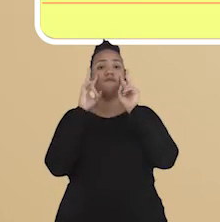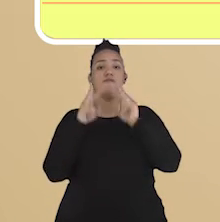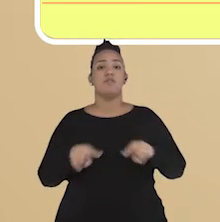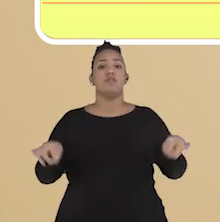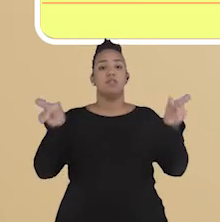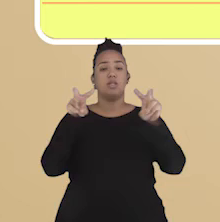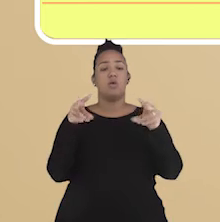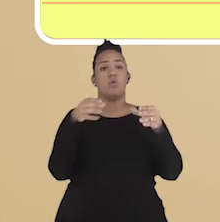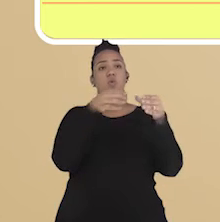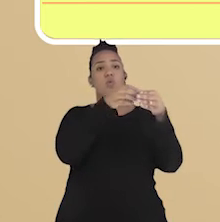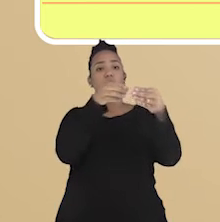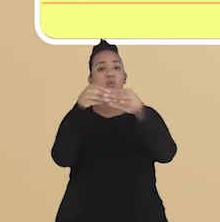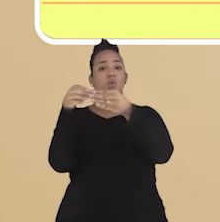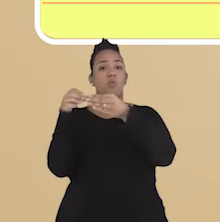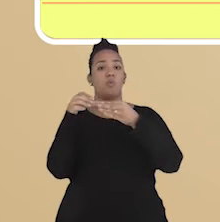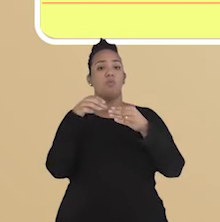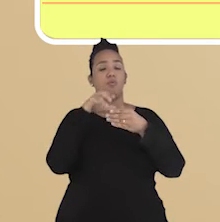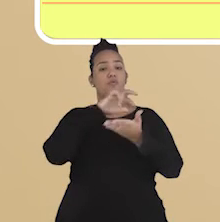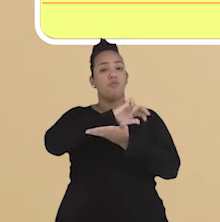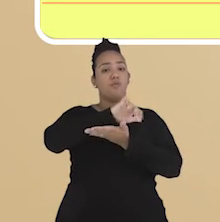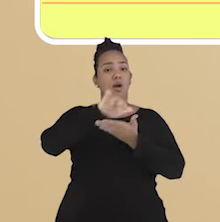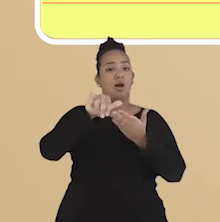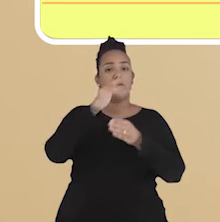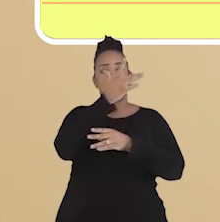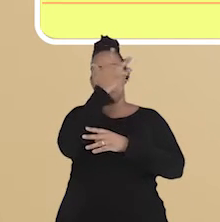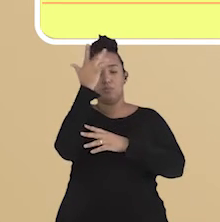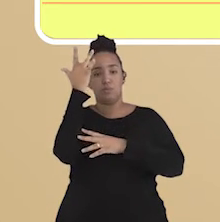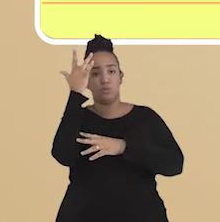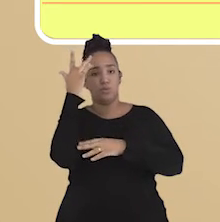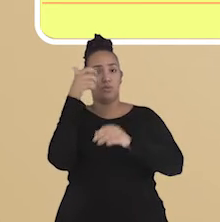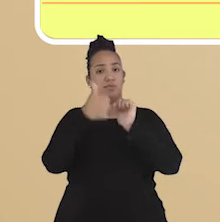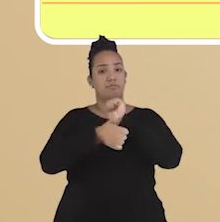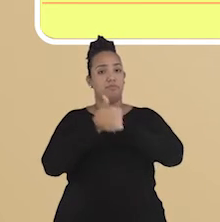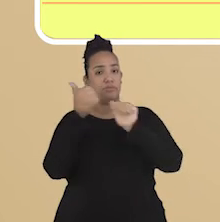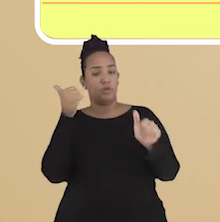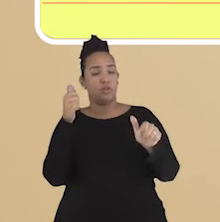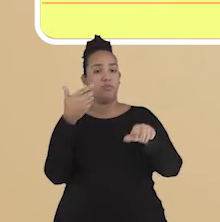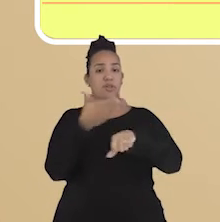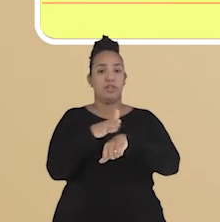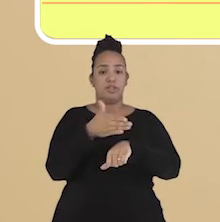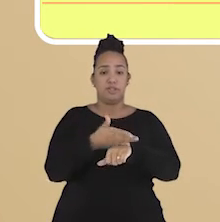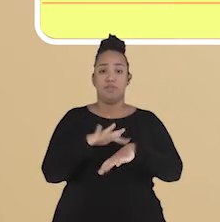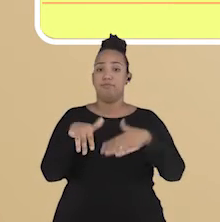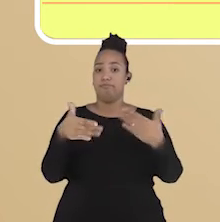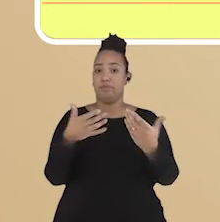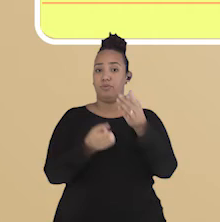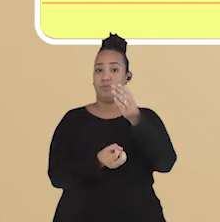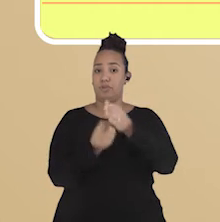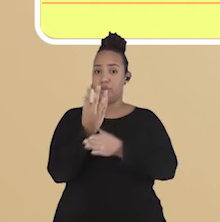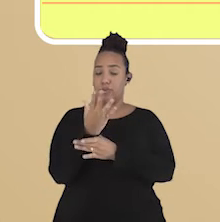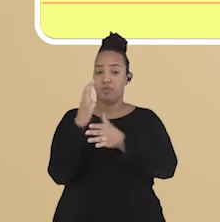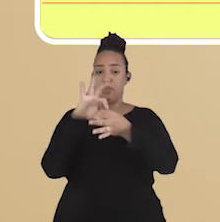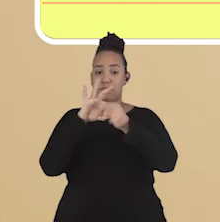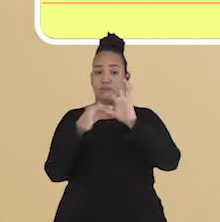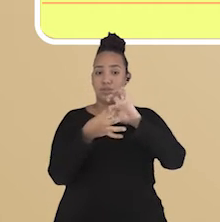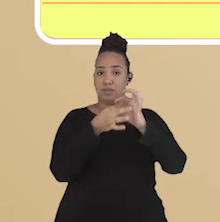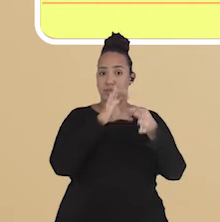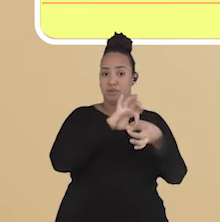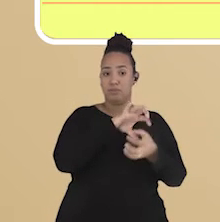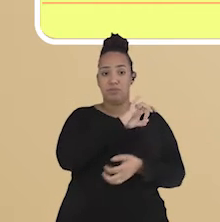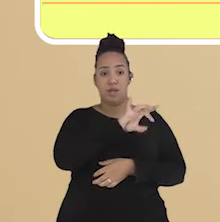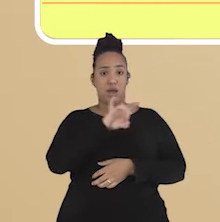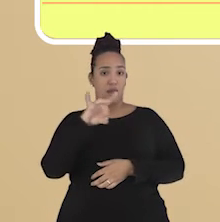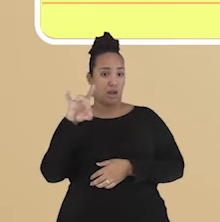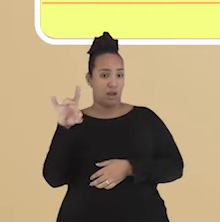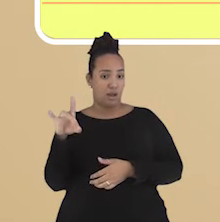de se comunicar visualmente com grupos internacionais de atletas e espectadores. Desde então, foram criados esses símbolos